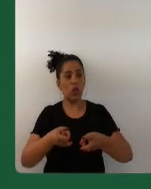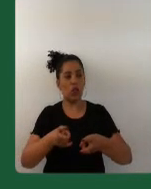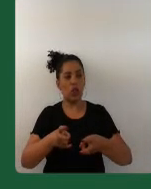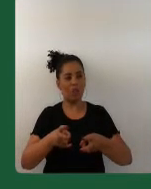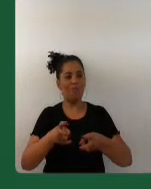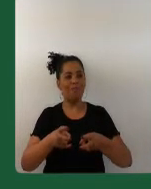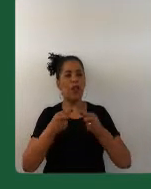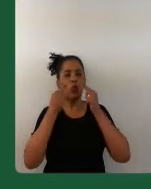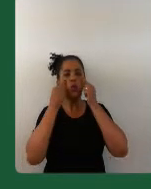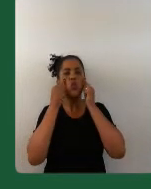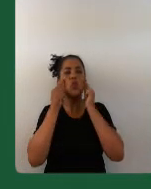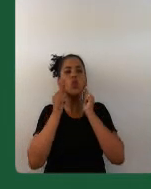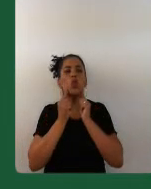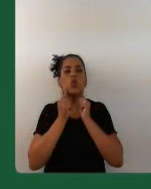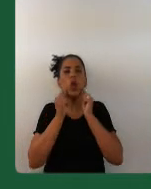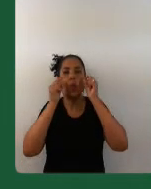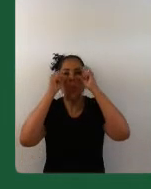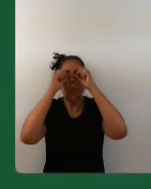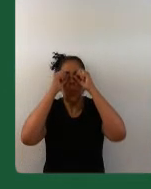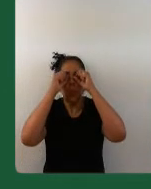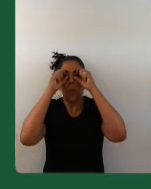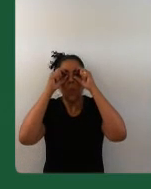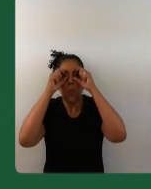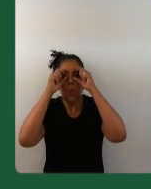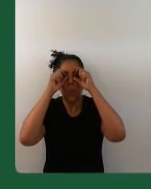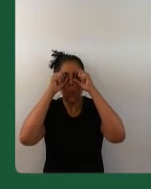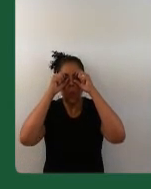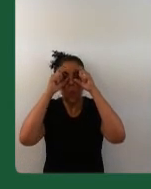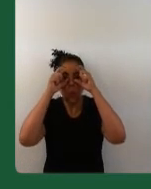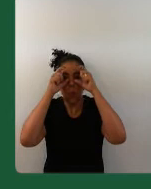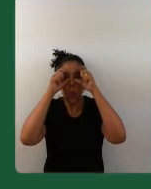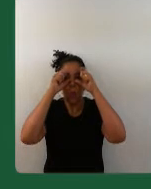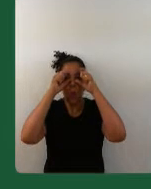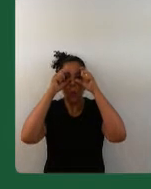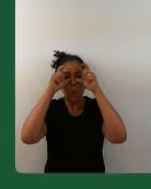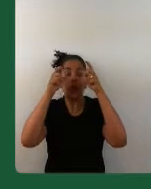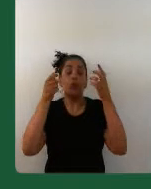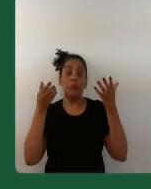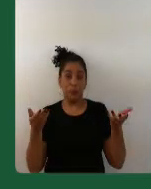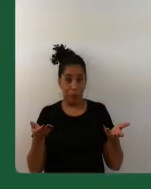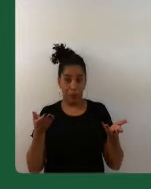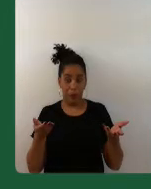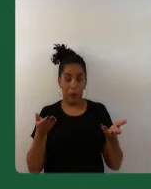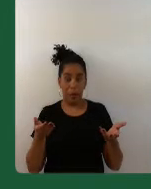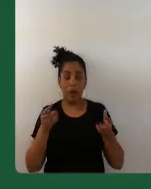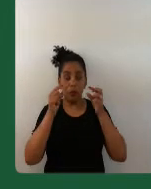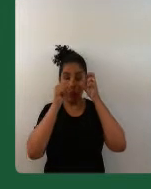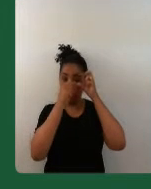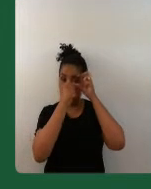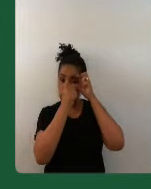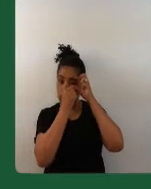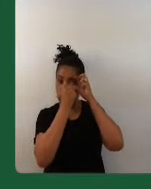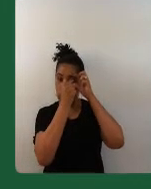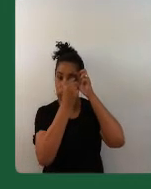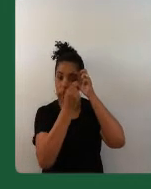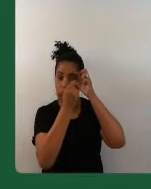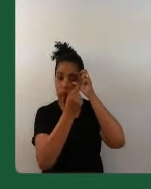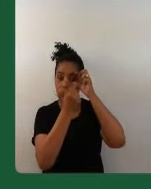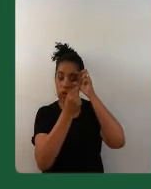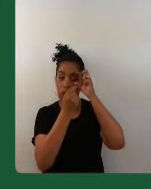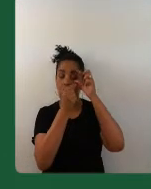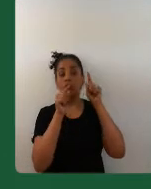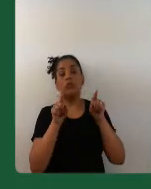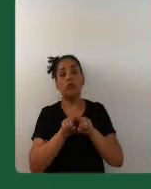exoftalmo, que é quando o olho ele é mais saltado, né, para fora da órbita, uma retrusão